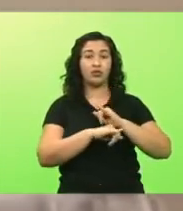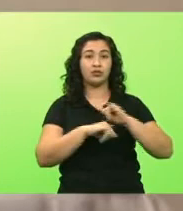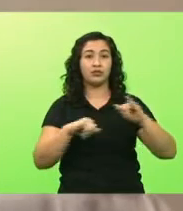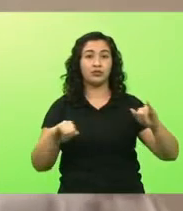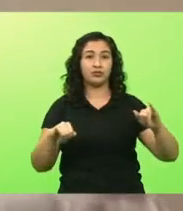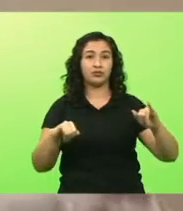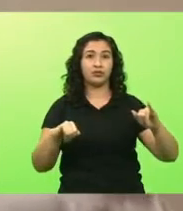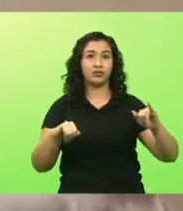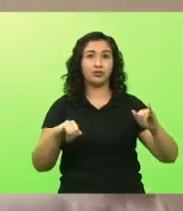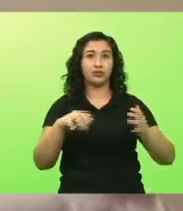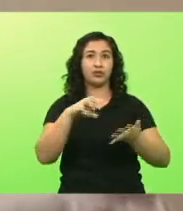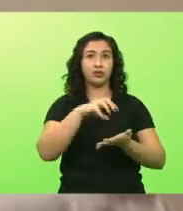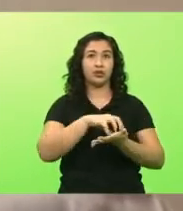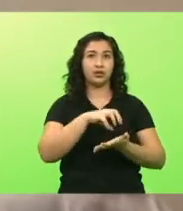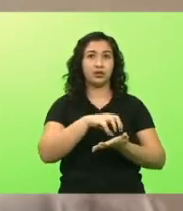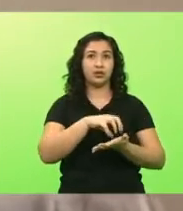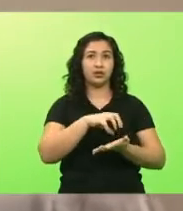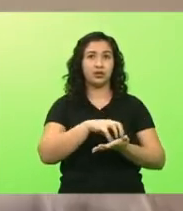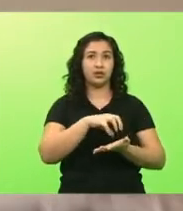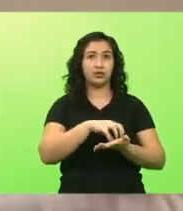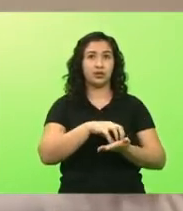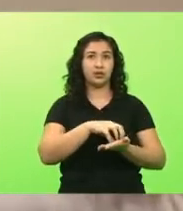central